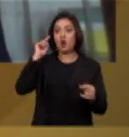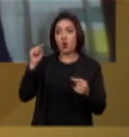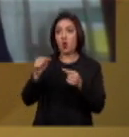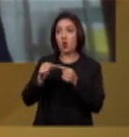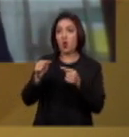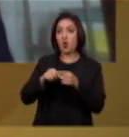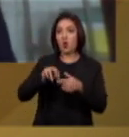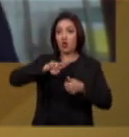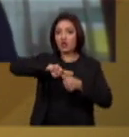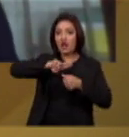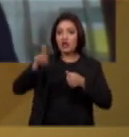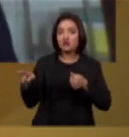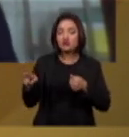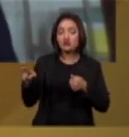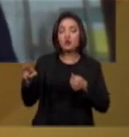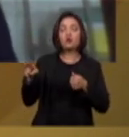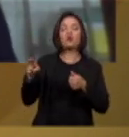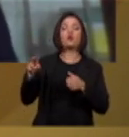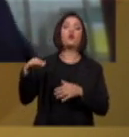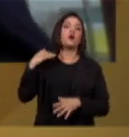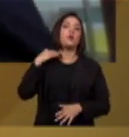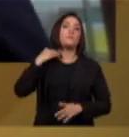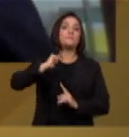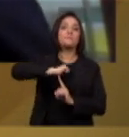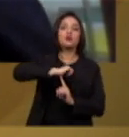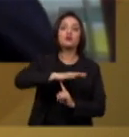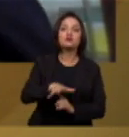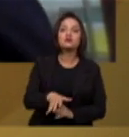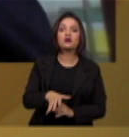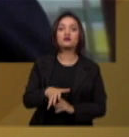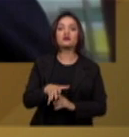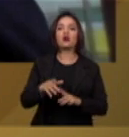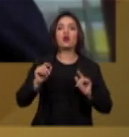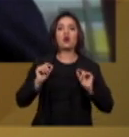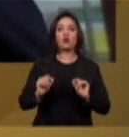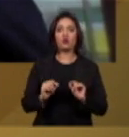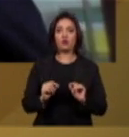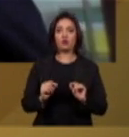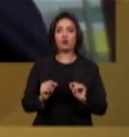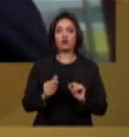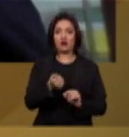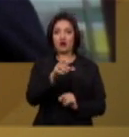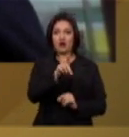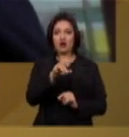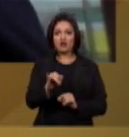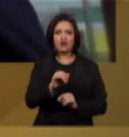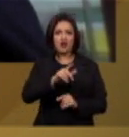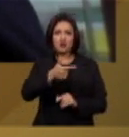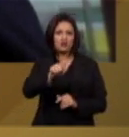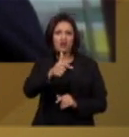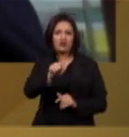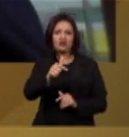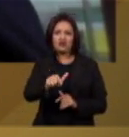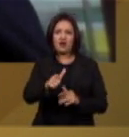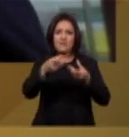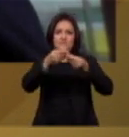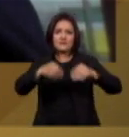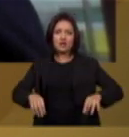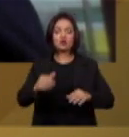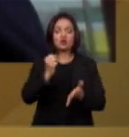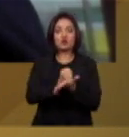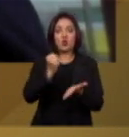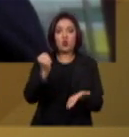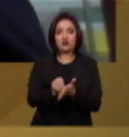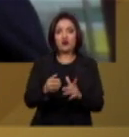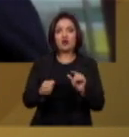pelo Banco Central. A declaração de procedência da ação não gerará prejuízo aos contratos